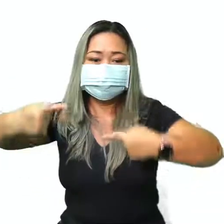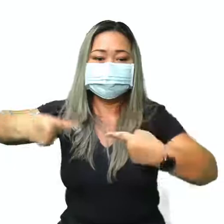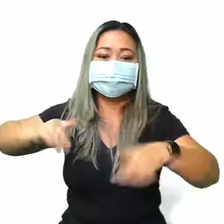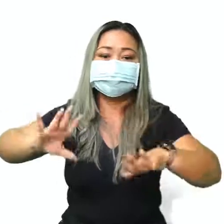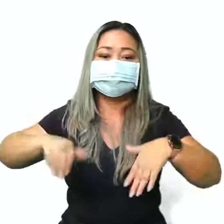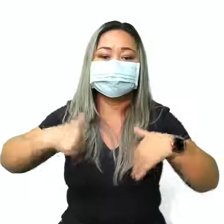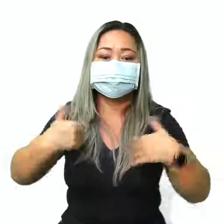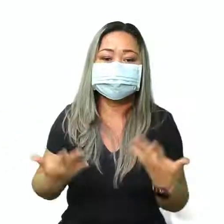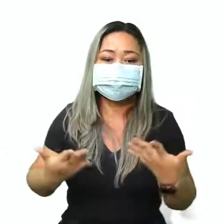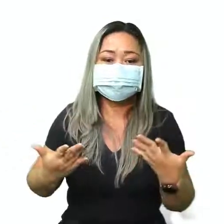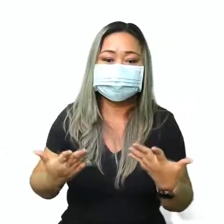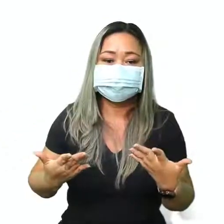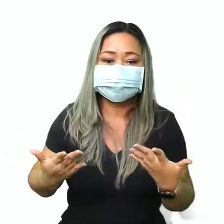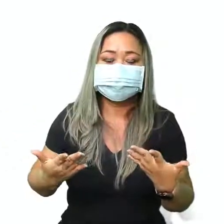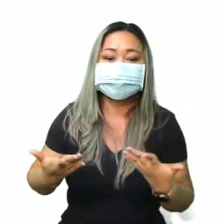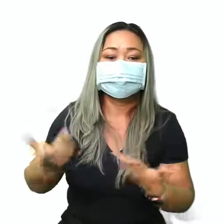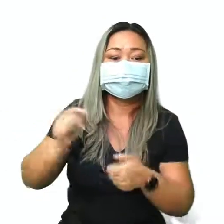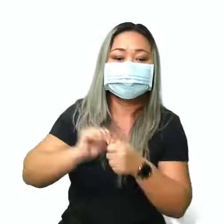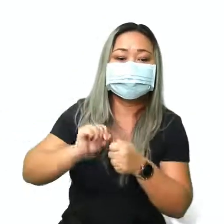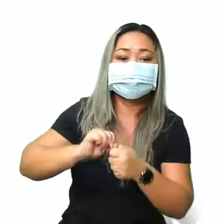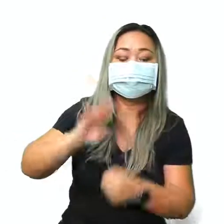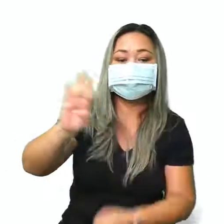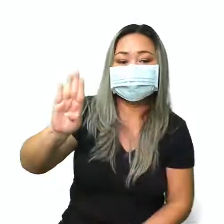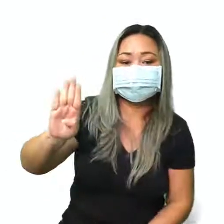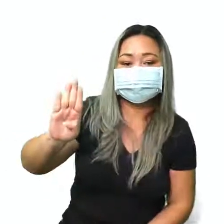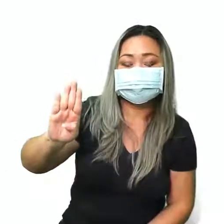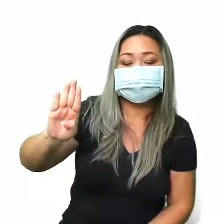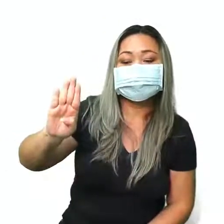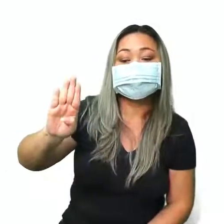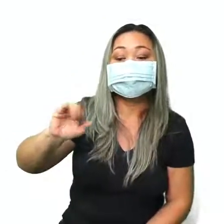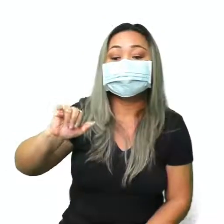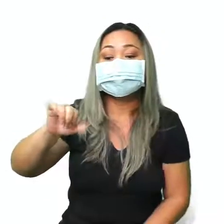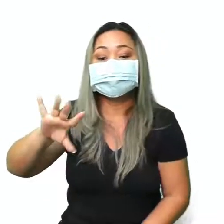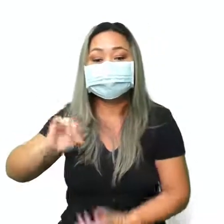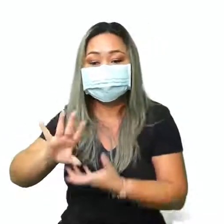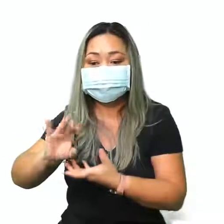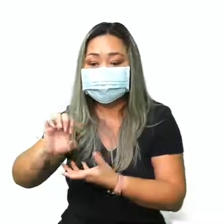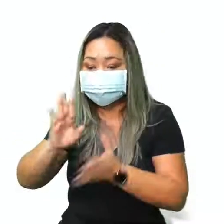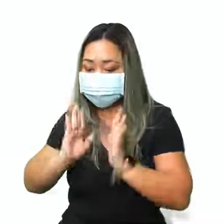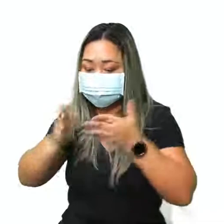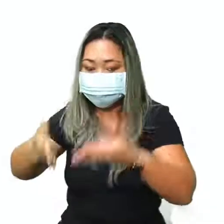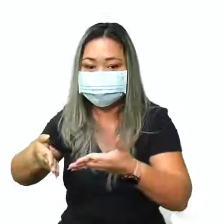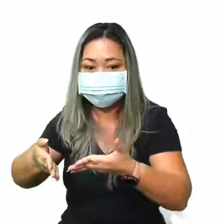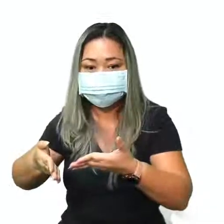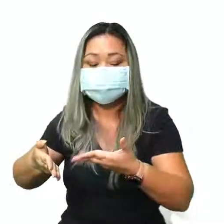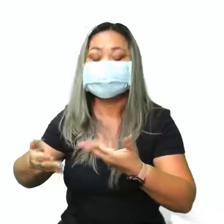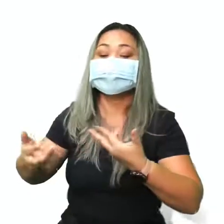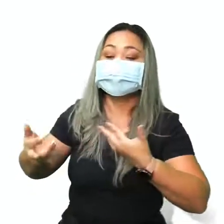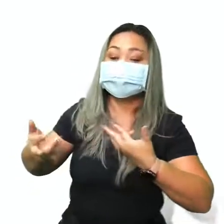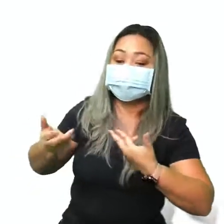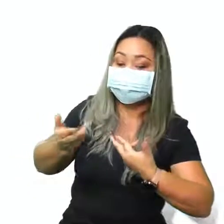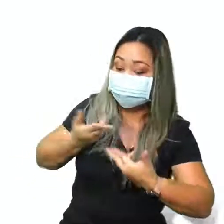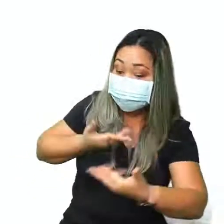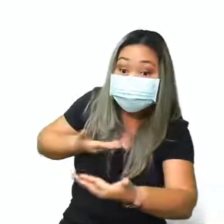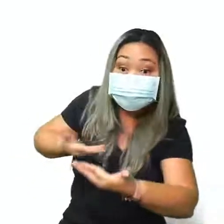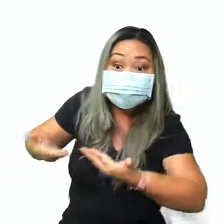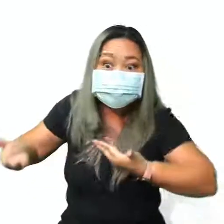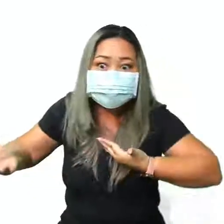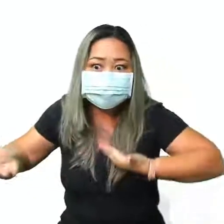tá? Só que olha o detalhe. Na letra B, você tem competição intraespecífica e na letra C você tem